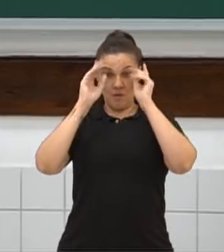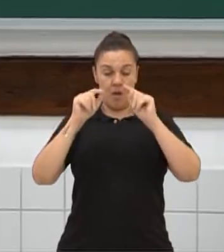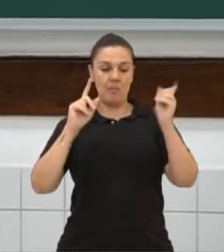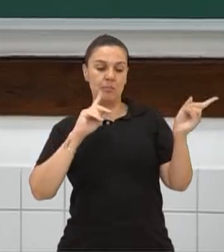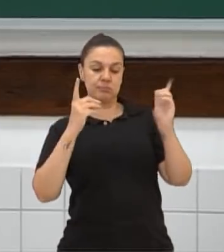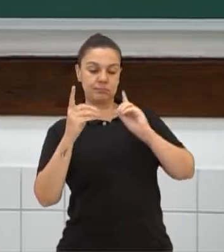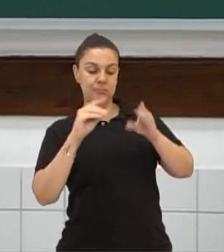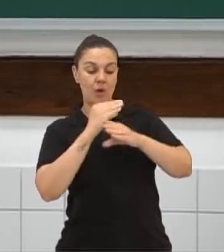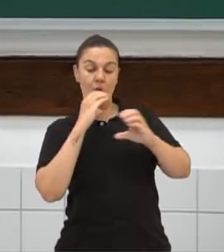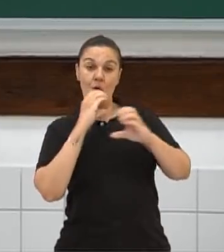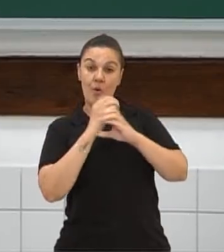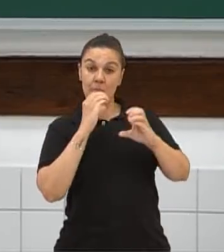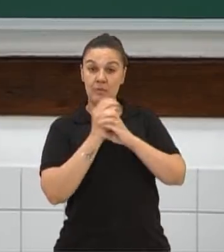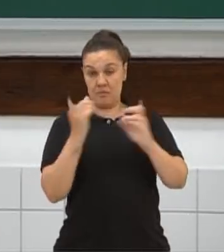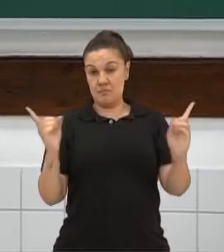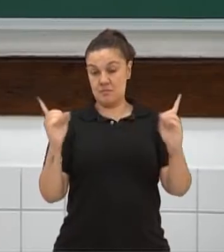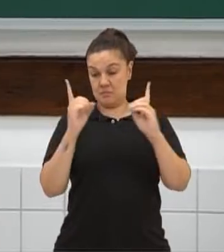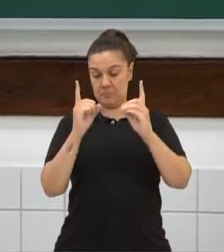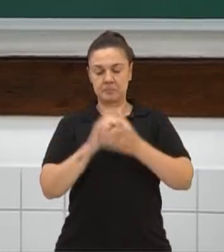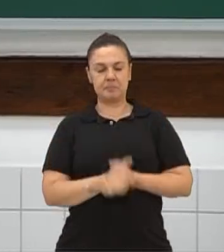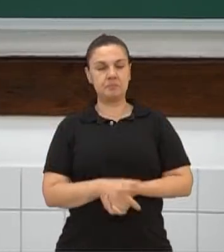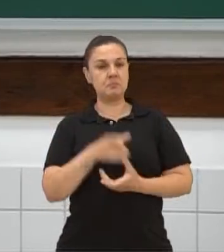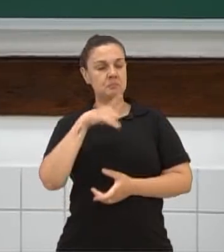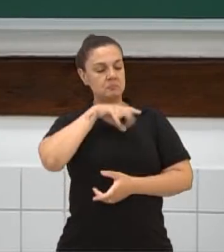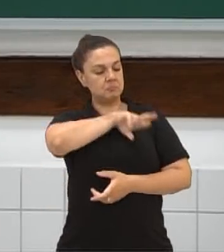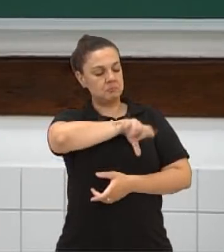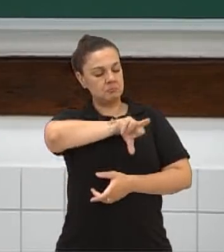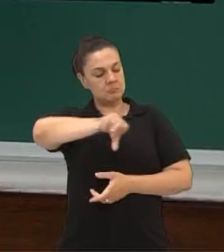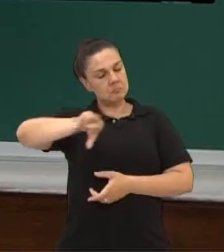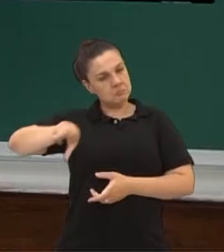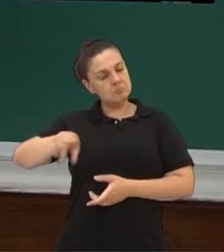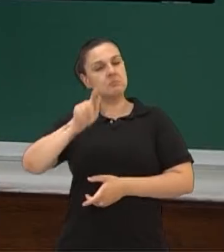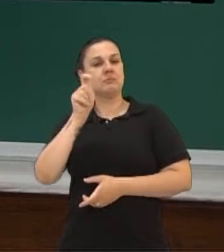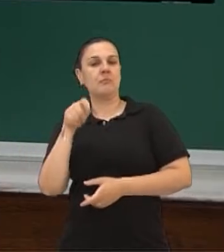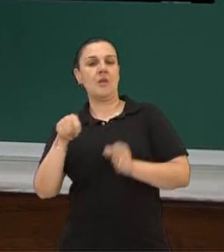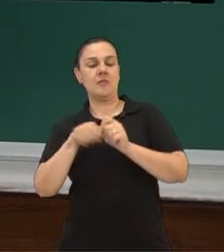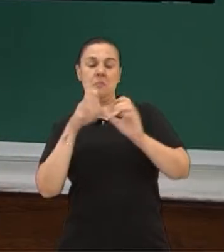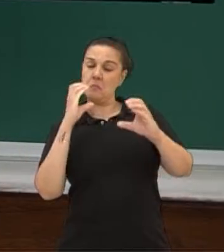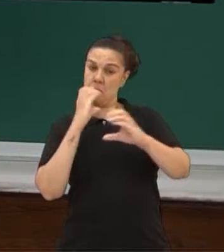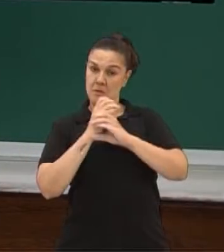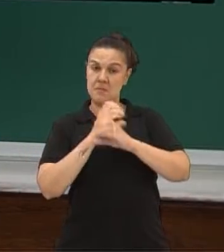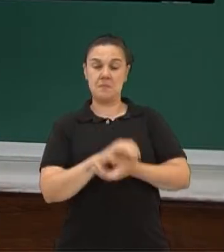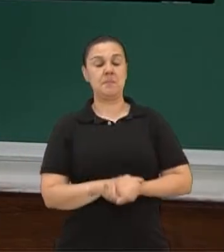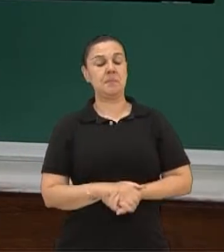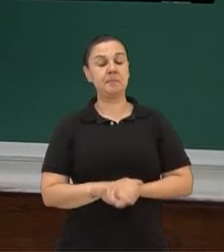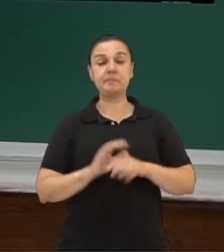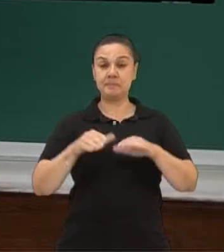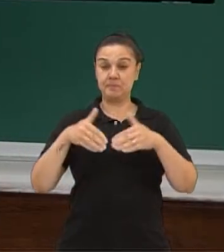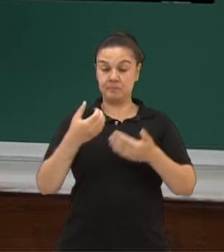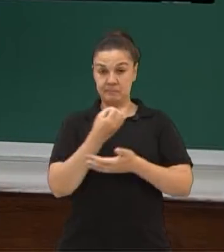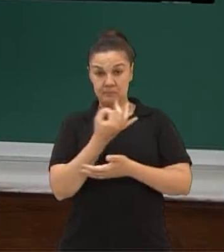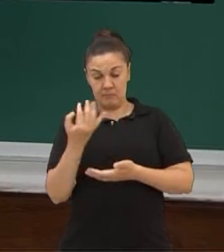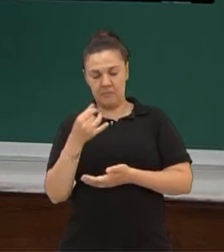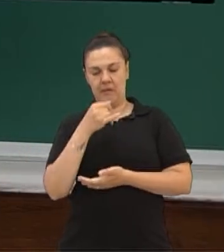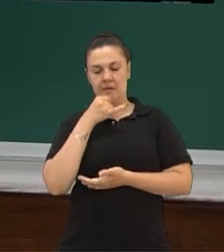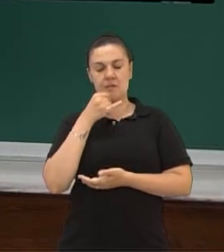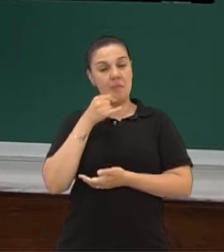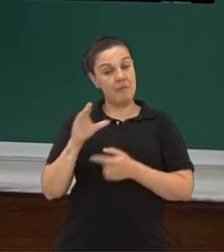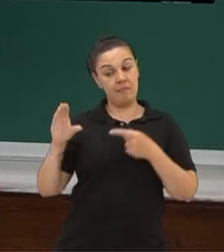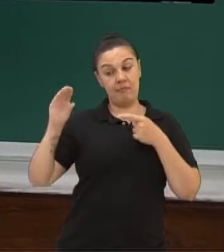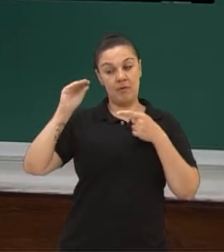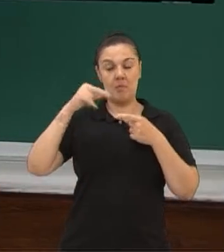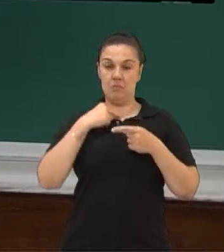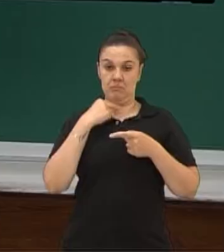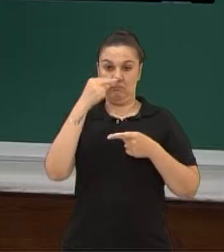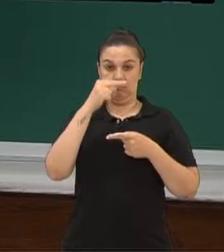humano se comunicar com outro ser humano. E existem várias maneiras da gente ter essa comunicação, E algumas delas podem ser